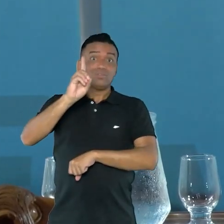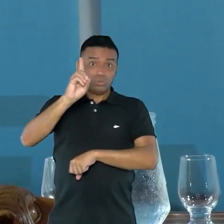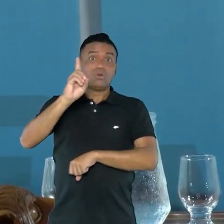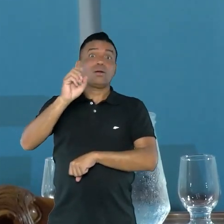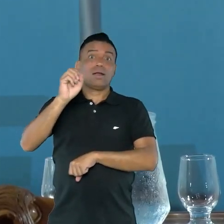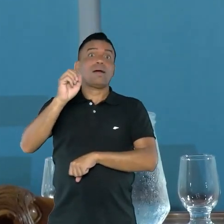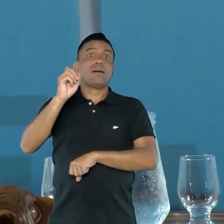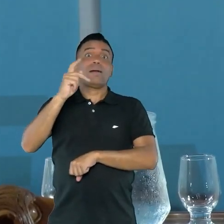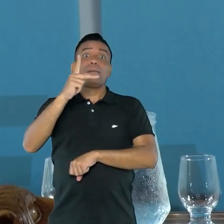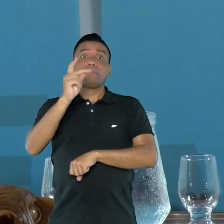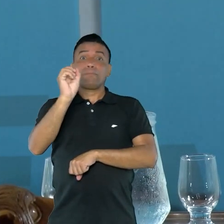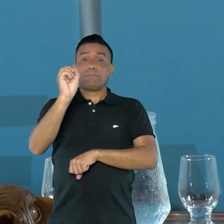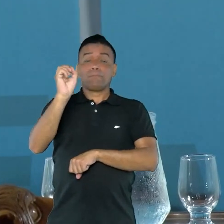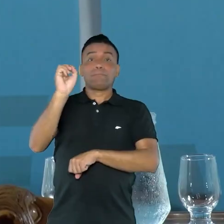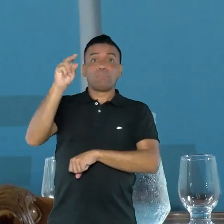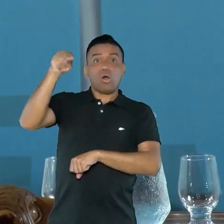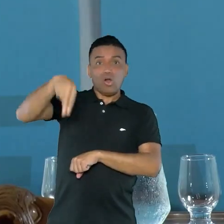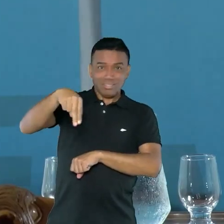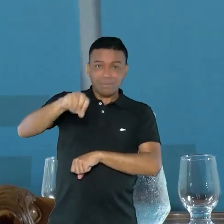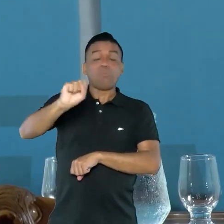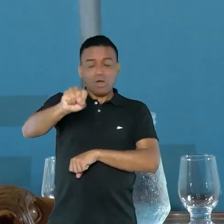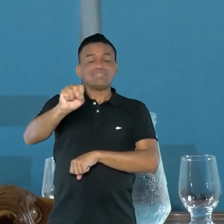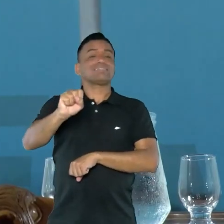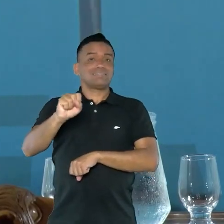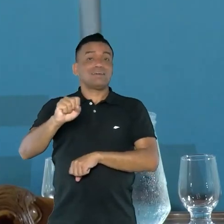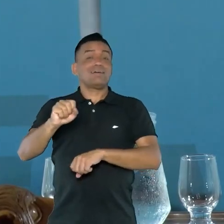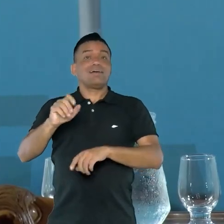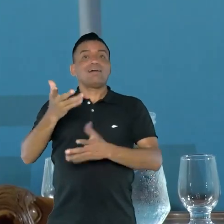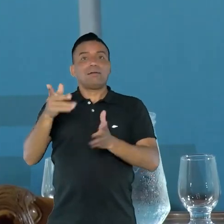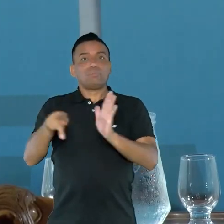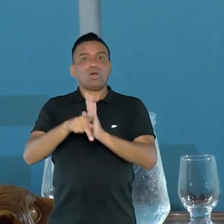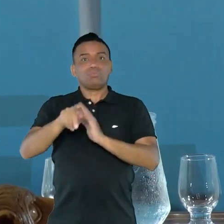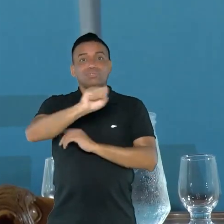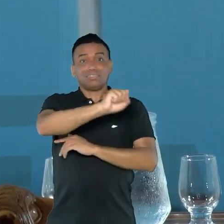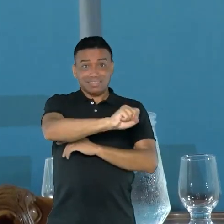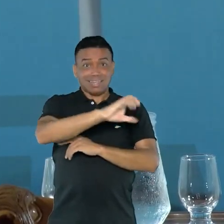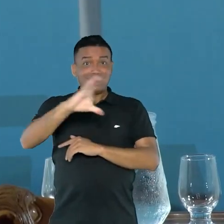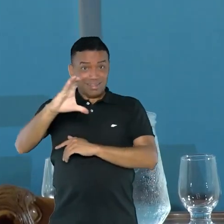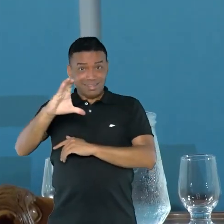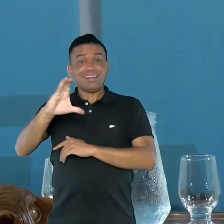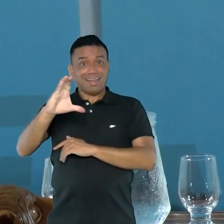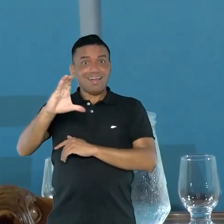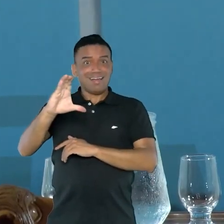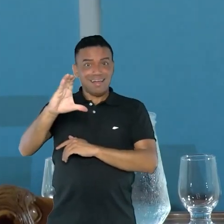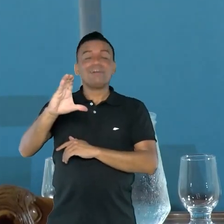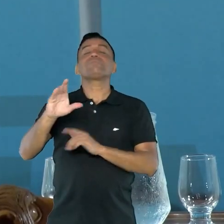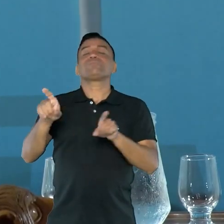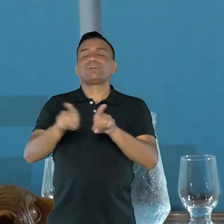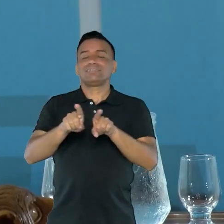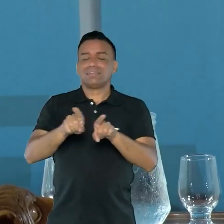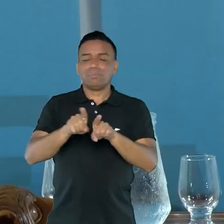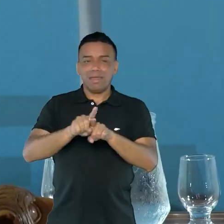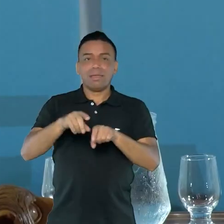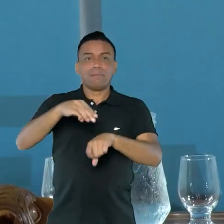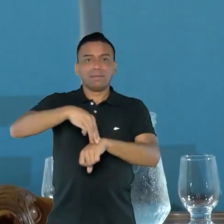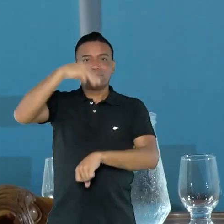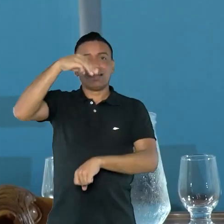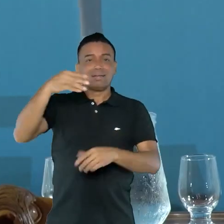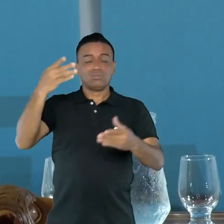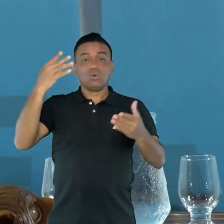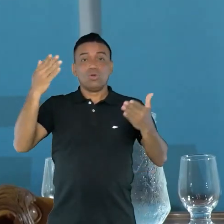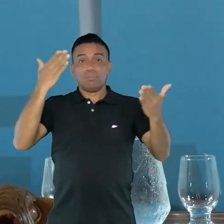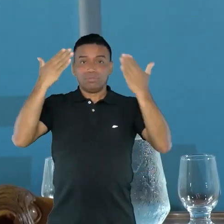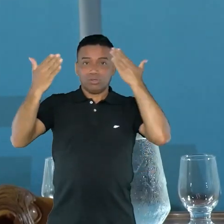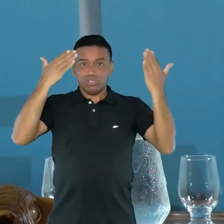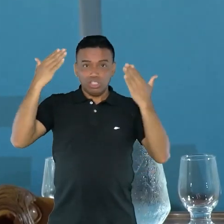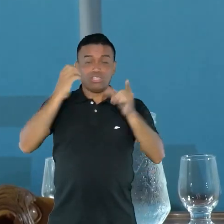pós-graduação interdisciplinar em Ciências Humanas pela Universidade Federal de Santa Catarina, onde também cursou mestrado em Psicologia